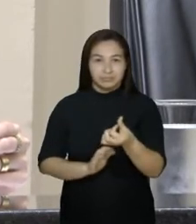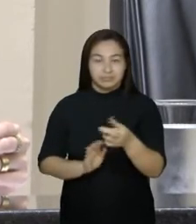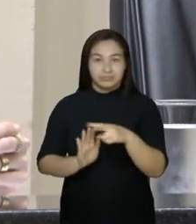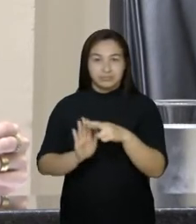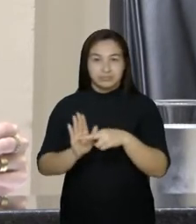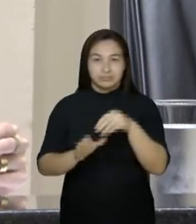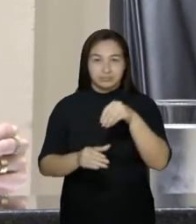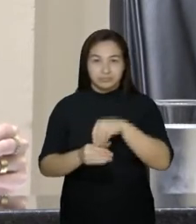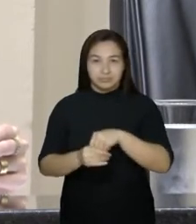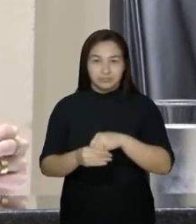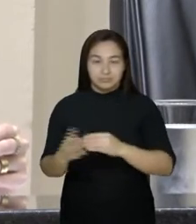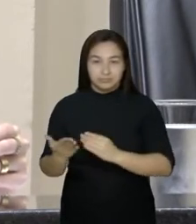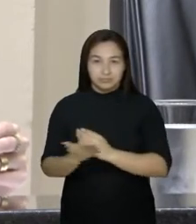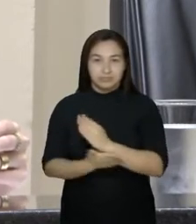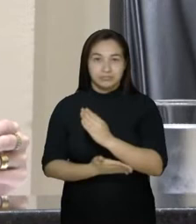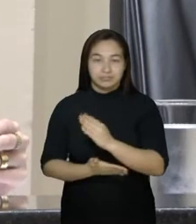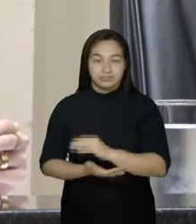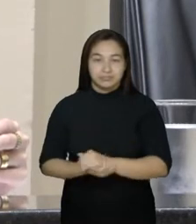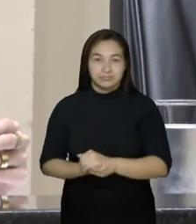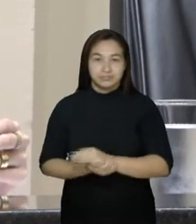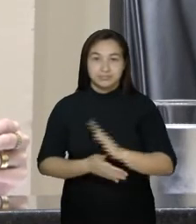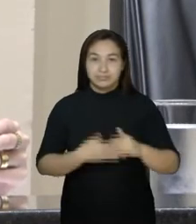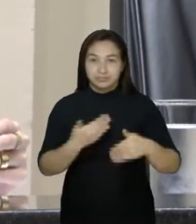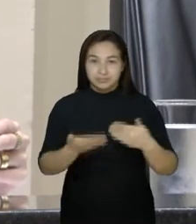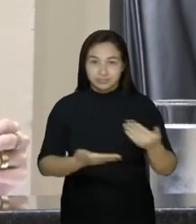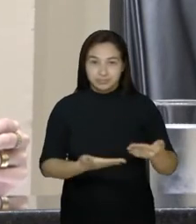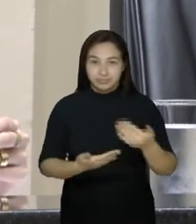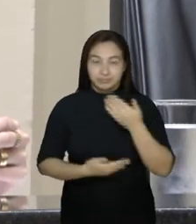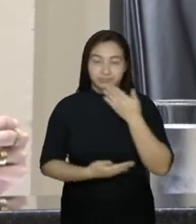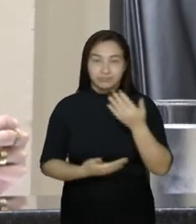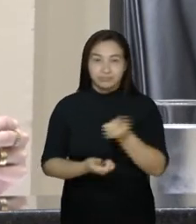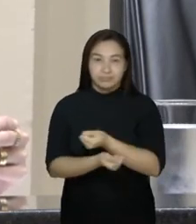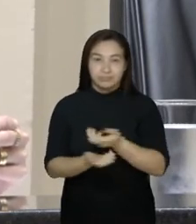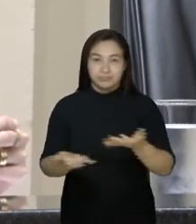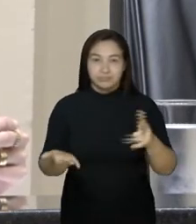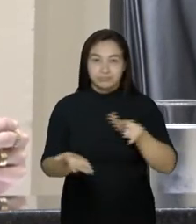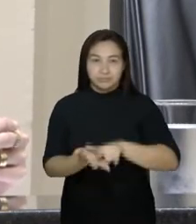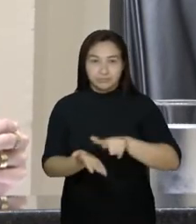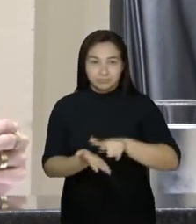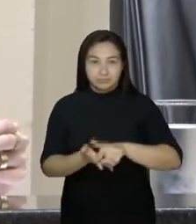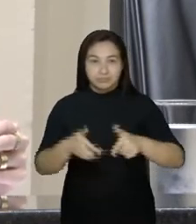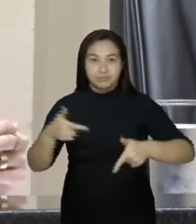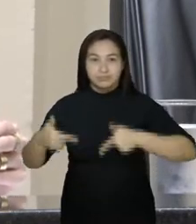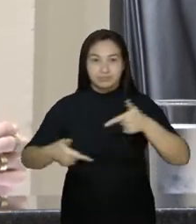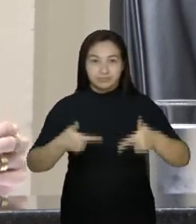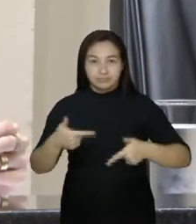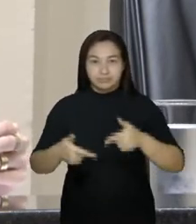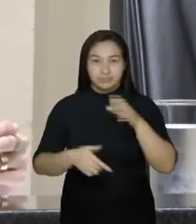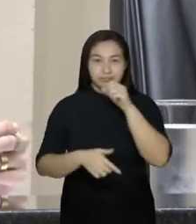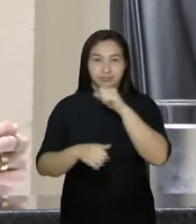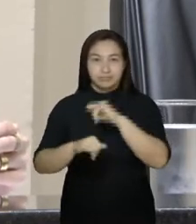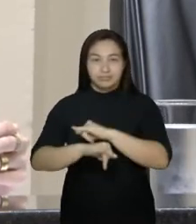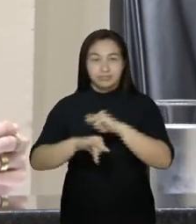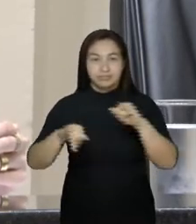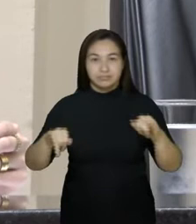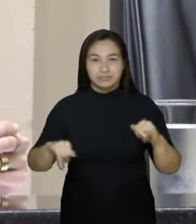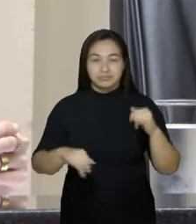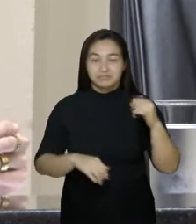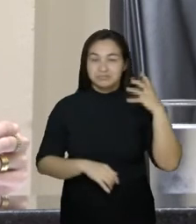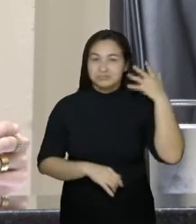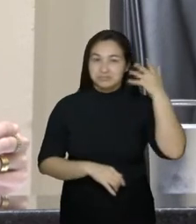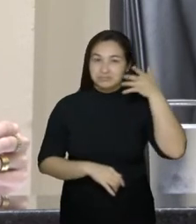aprovada. Expediente. O senhor presidente solicitou que se procedesse à distribuição. Breves comunicações. Não houve